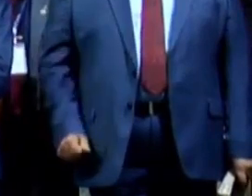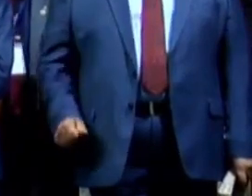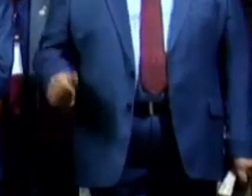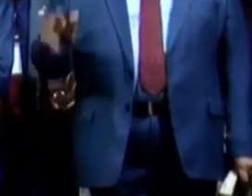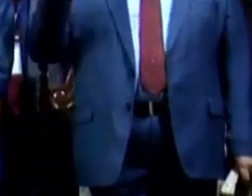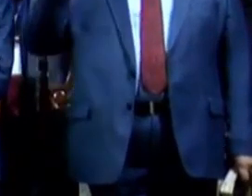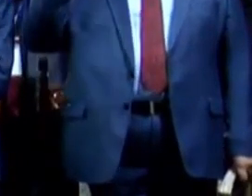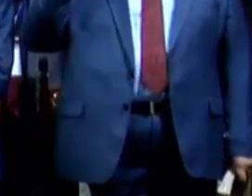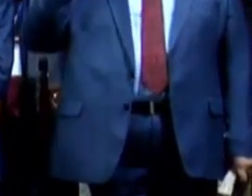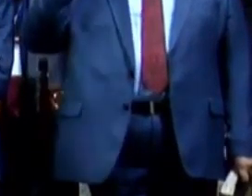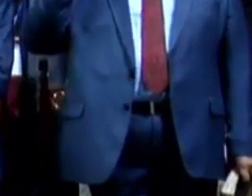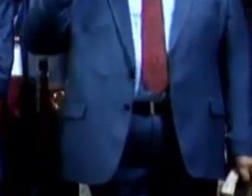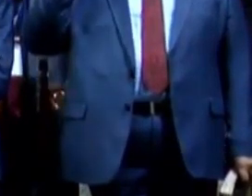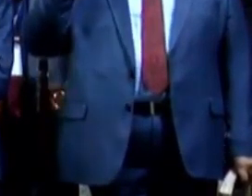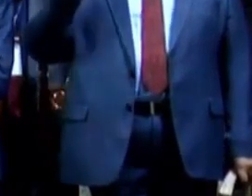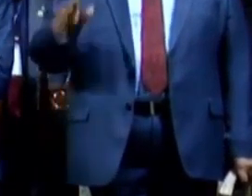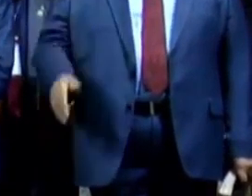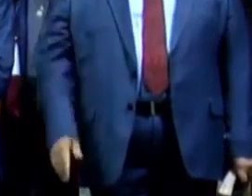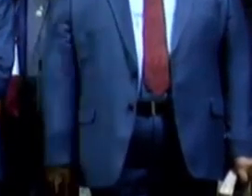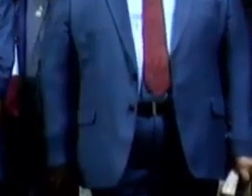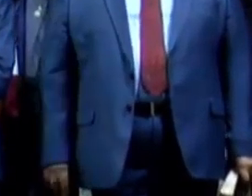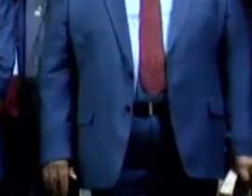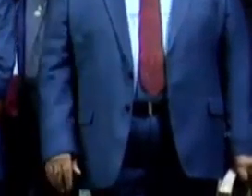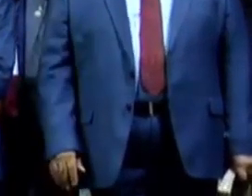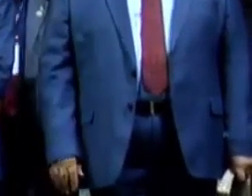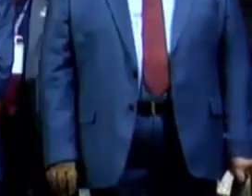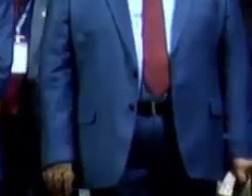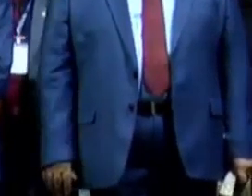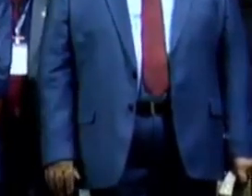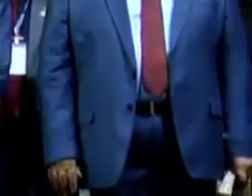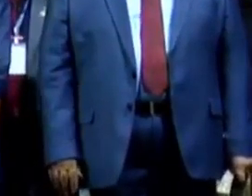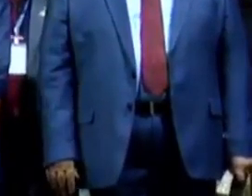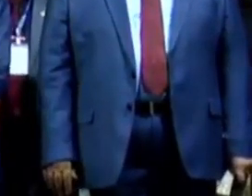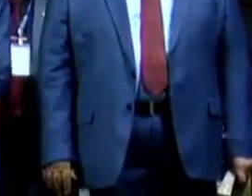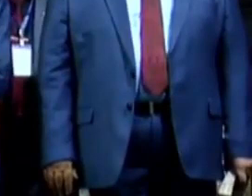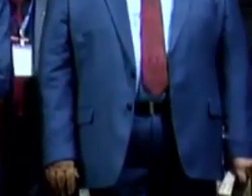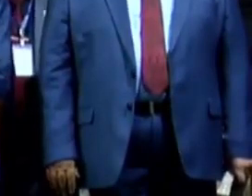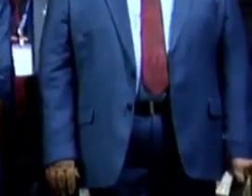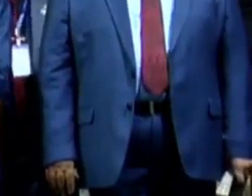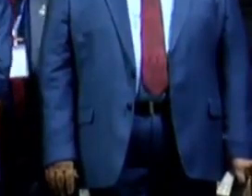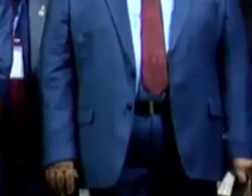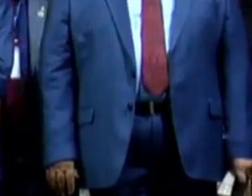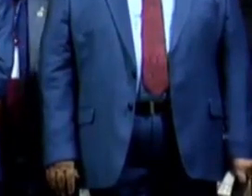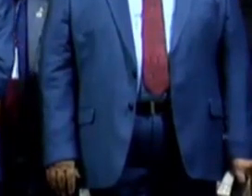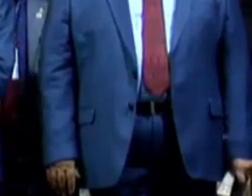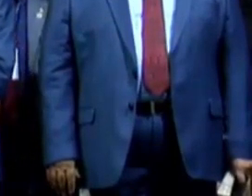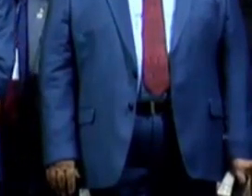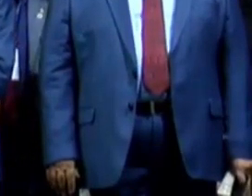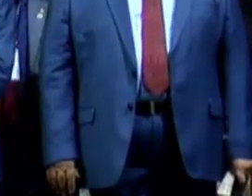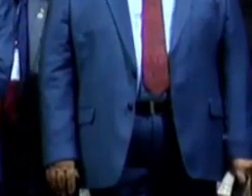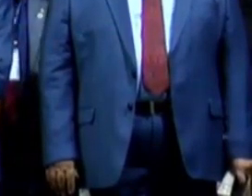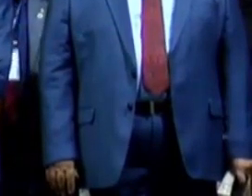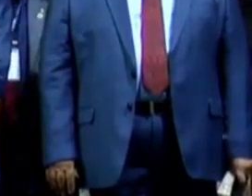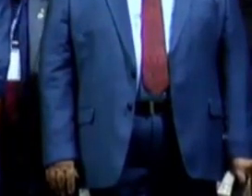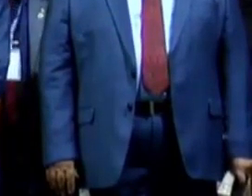isso. Onde está a quarta vida para o Senhor? Eu sei que há mais